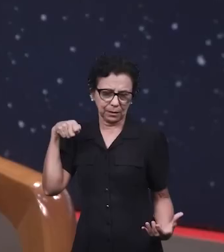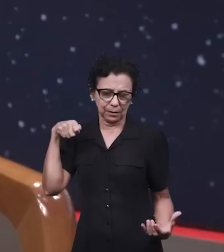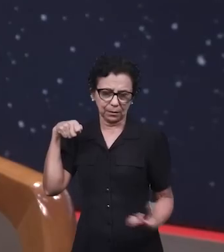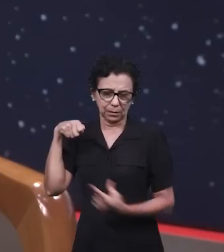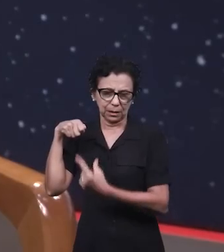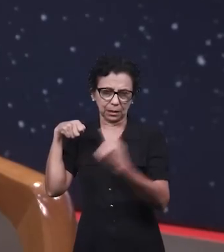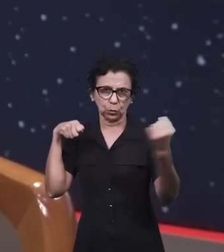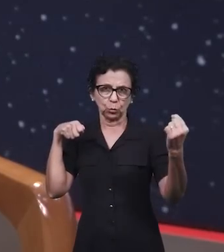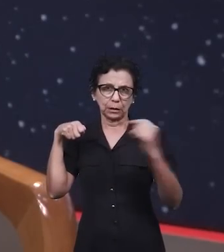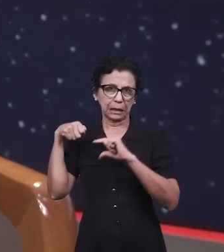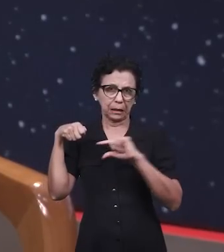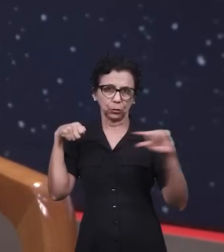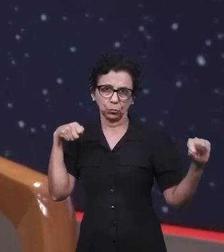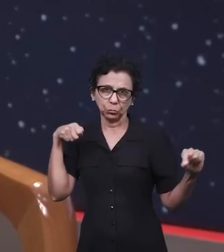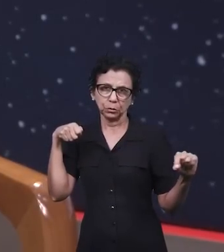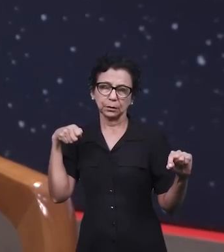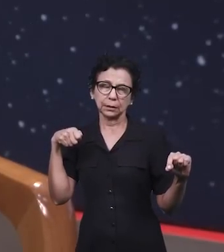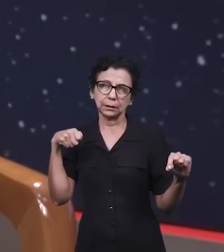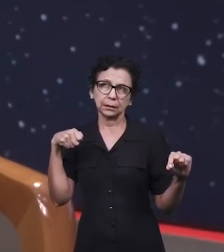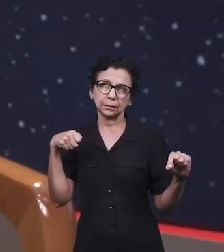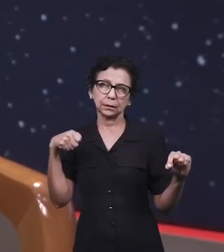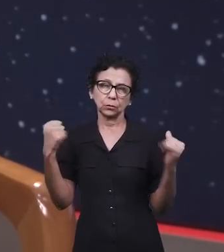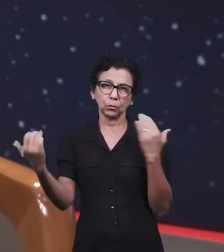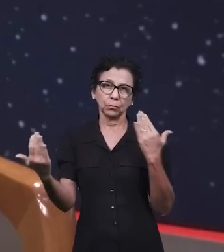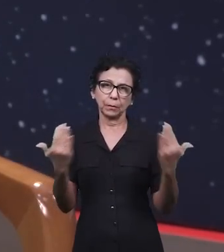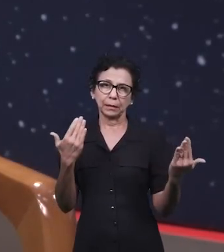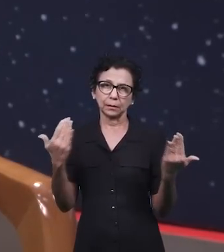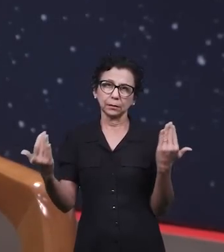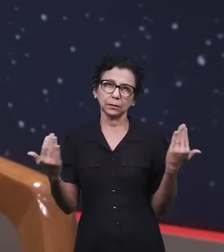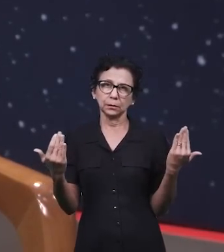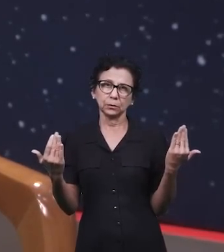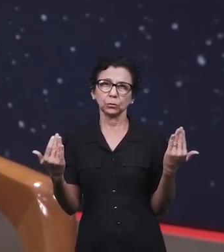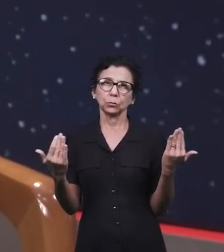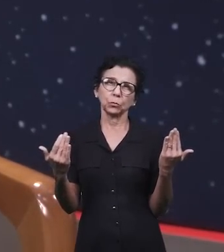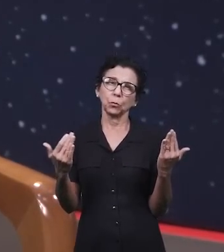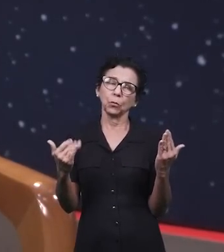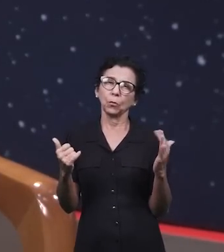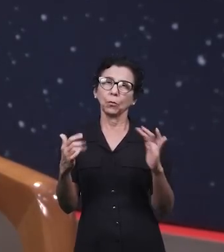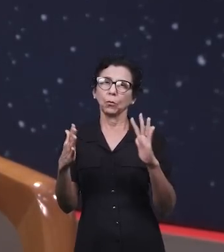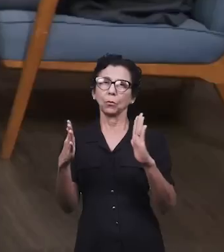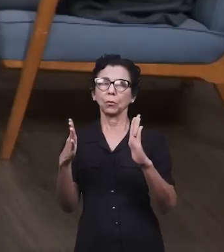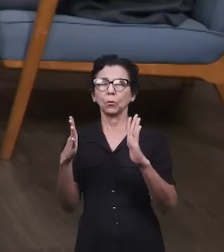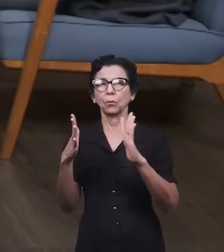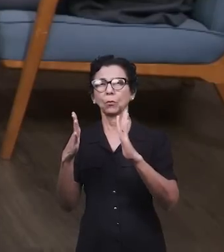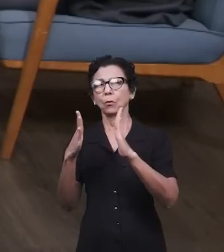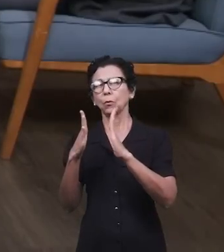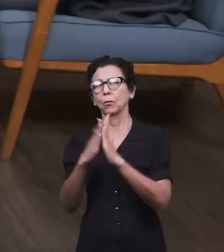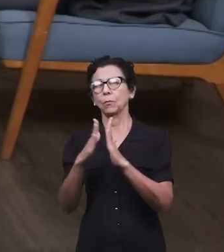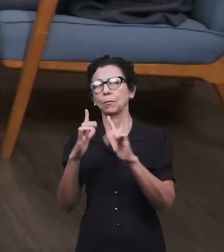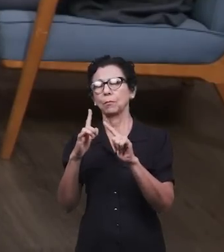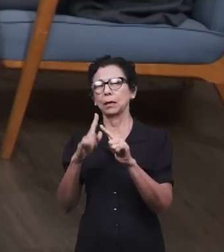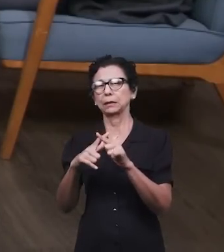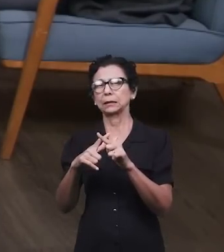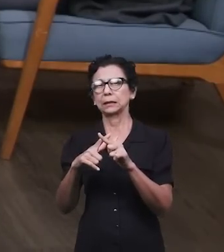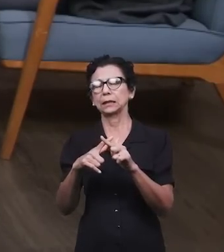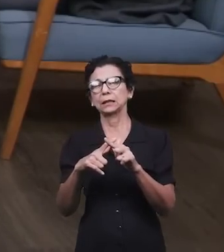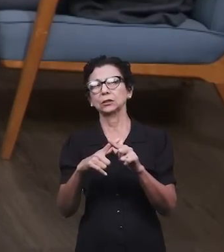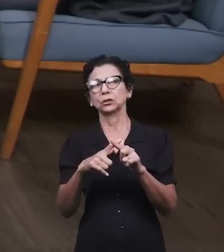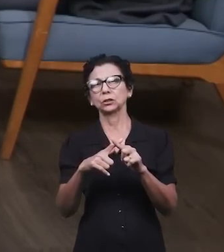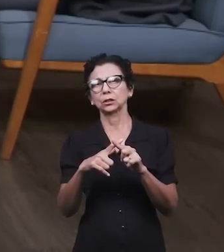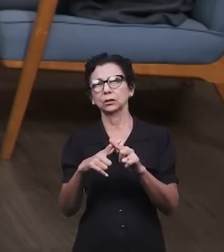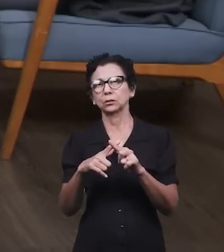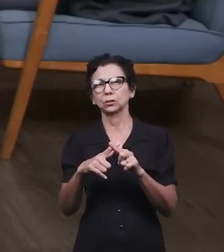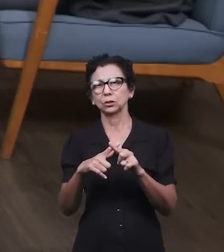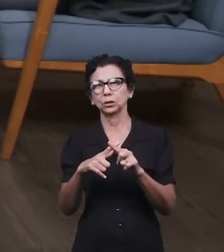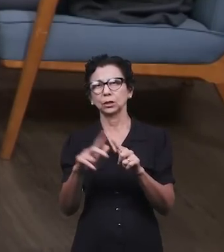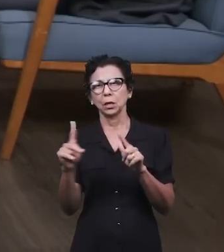um período histórico em que houve a mistura, o casamento pervertido da igreja com o Estado,